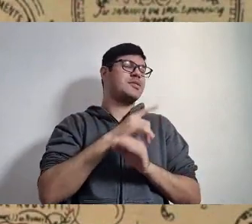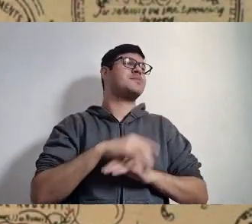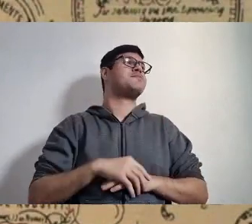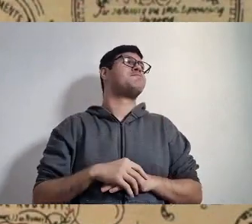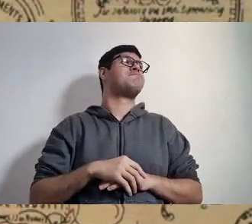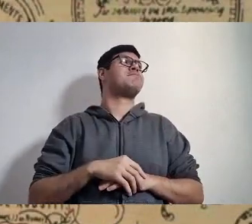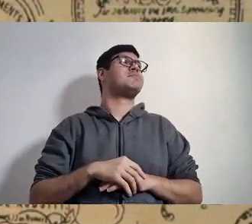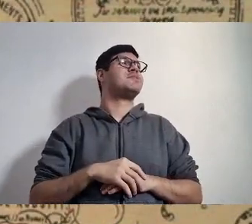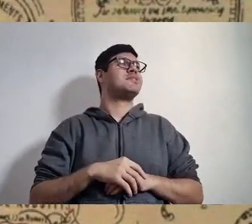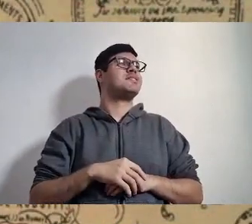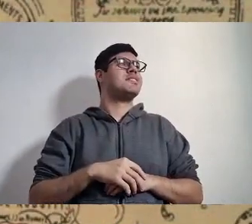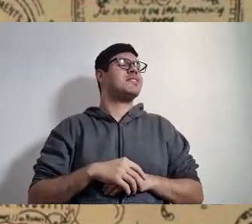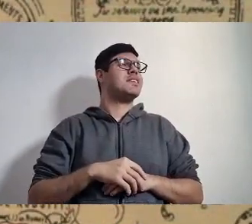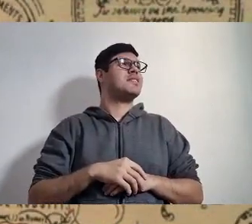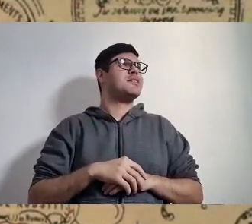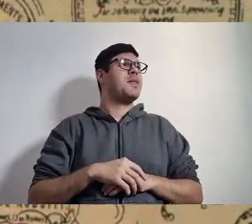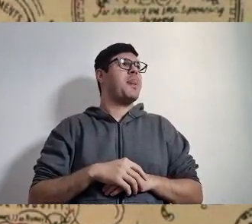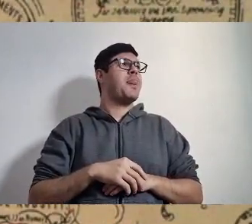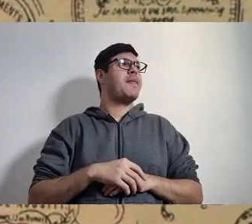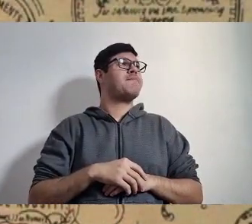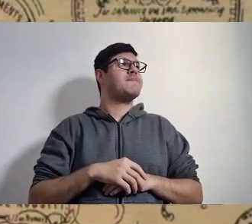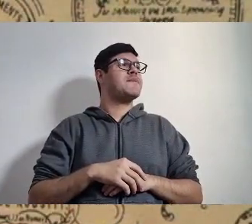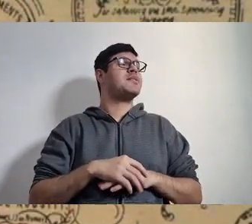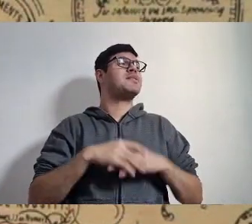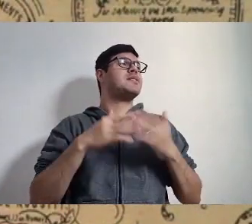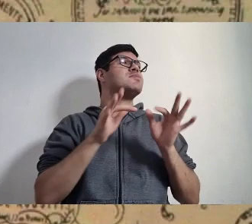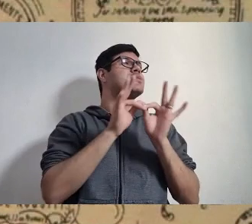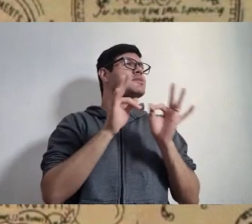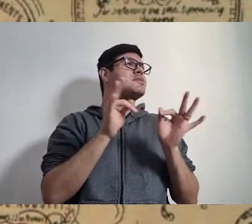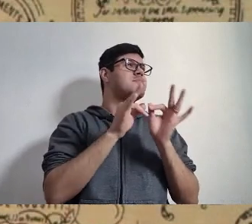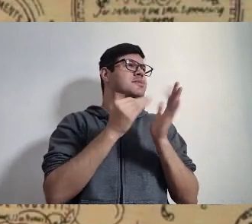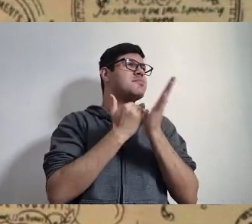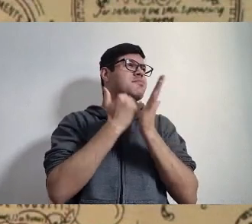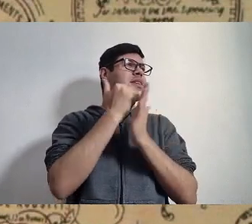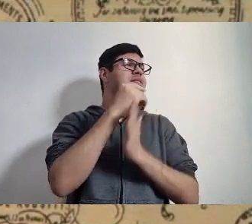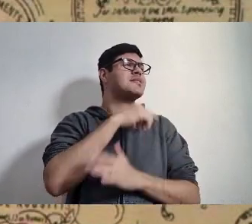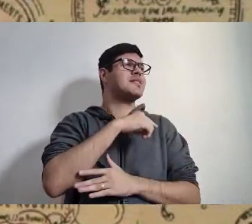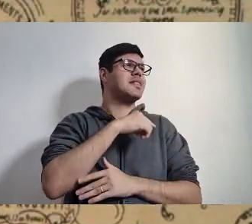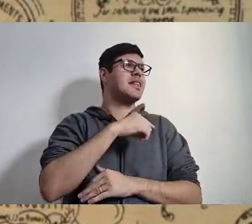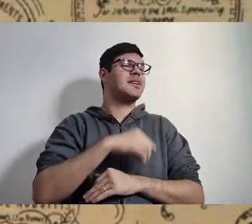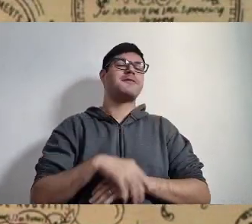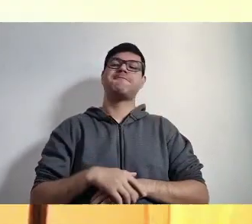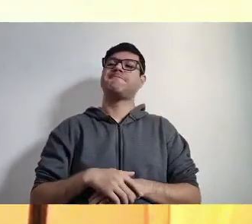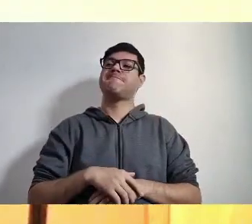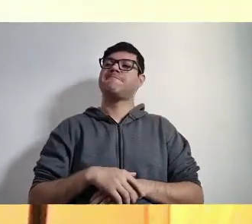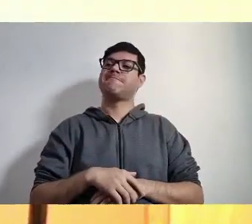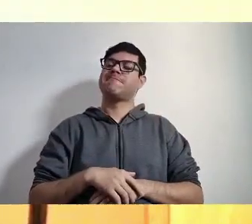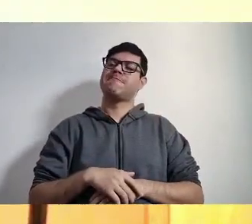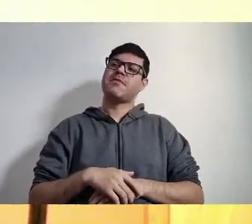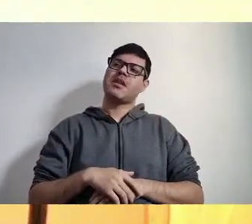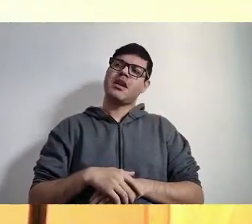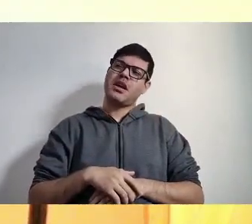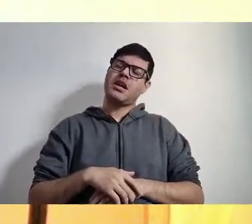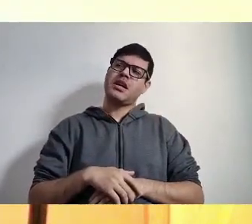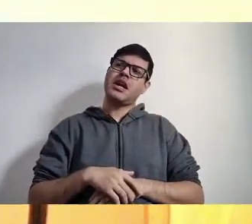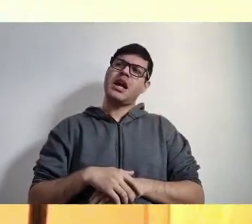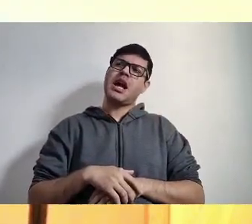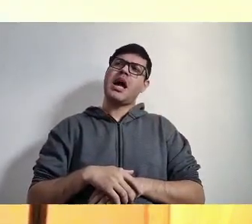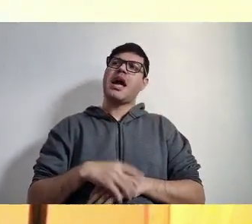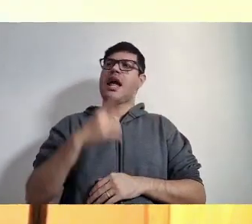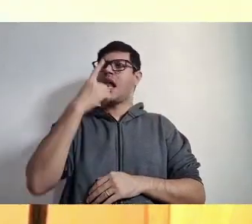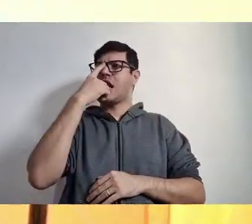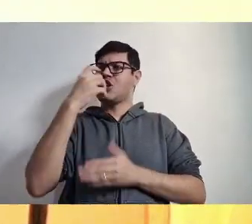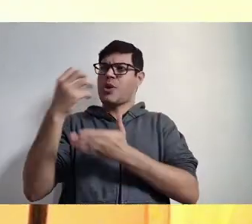e não precisa alterar a loma. Então, isso vai ser muito mais prático para ele, né? Bom, então, aqui nós agora... temos serviço terceirizado da coleta de lixo que funciona